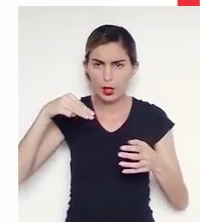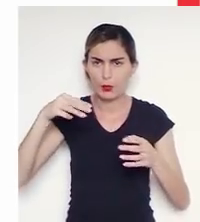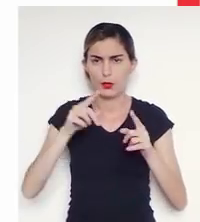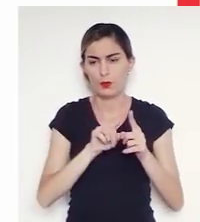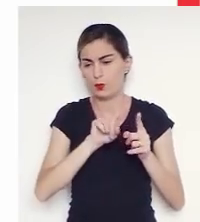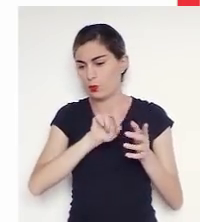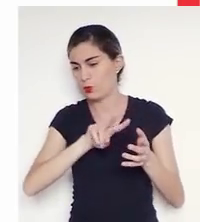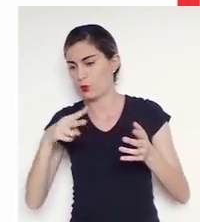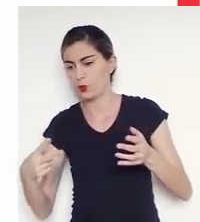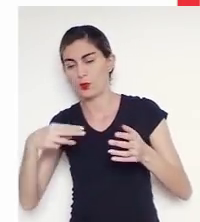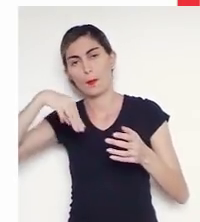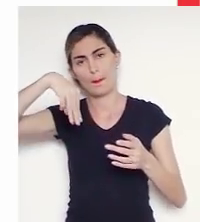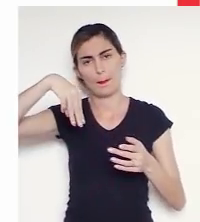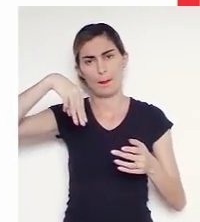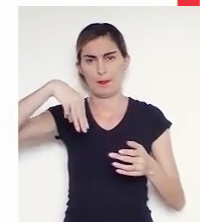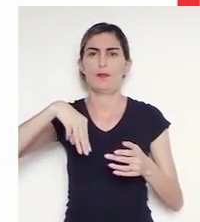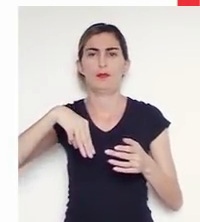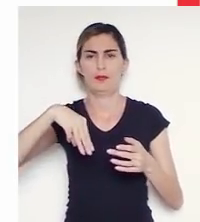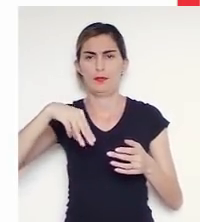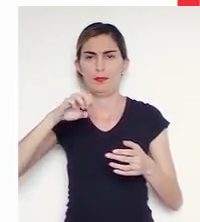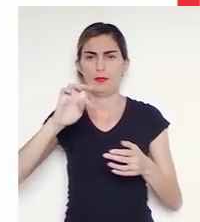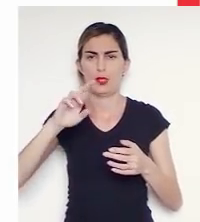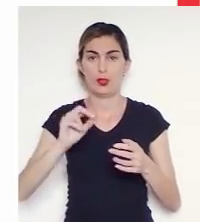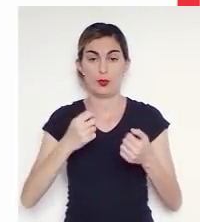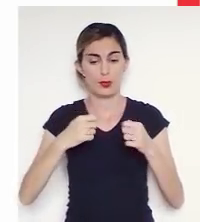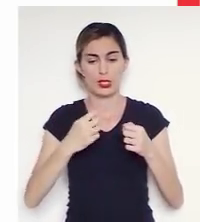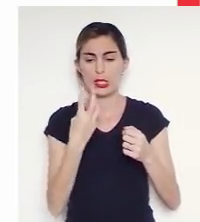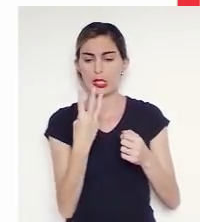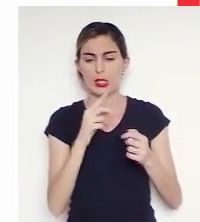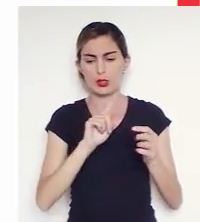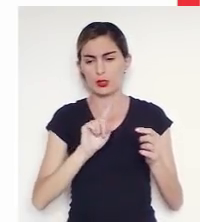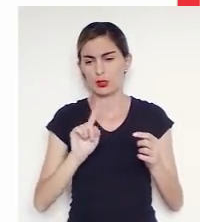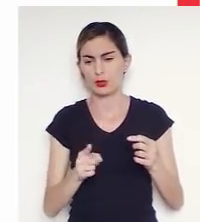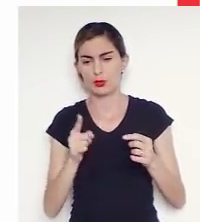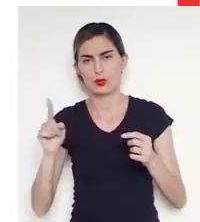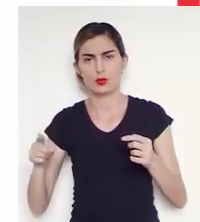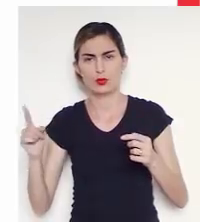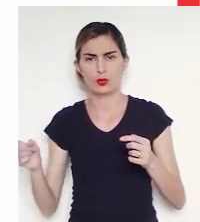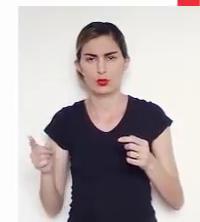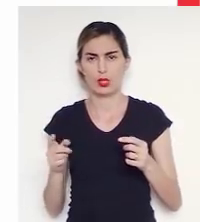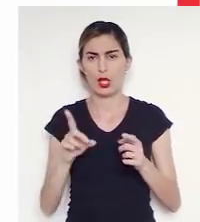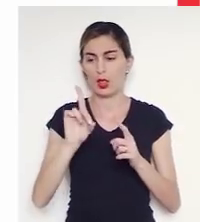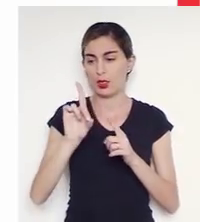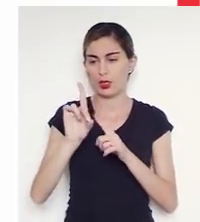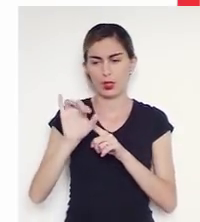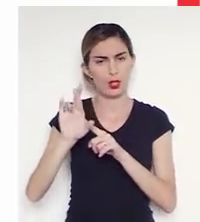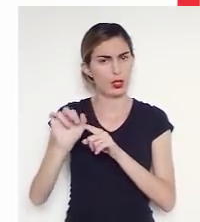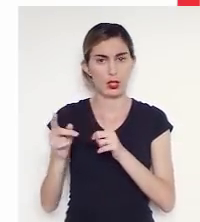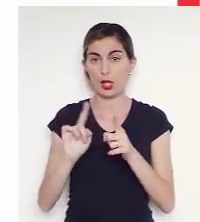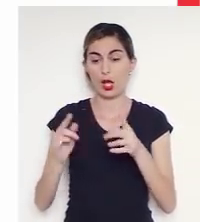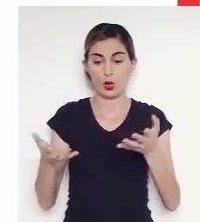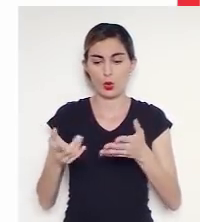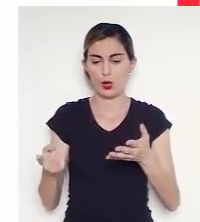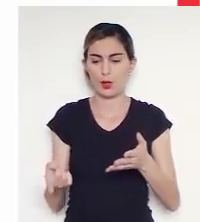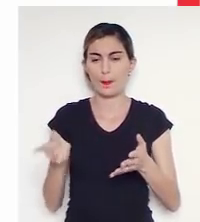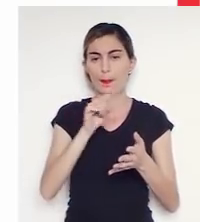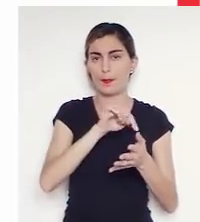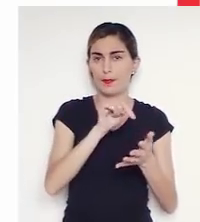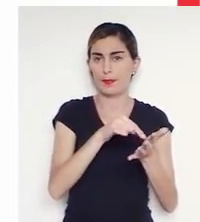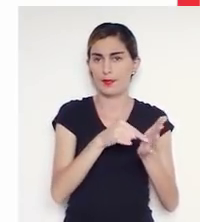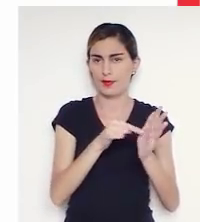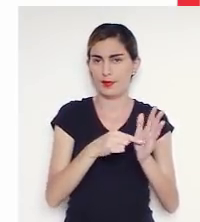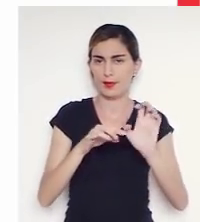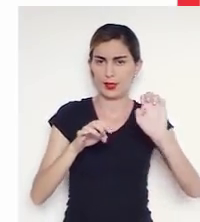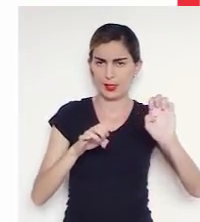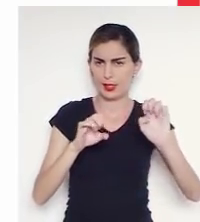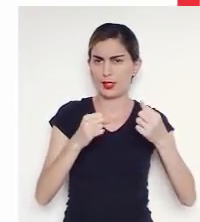que a vírgula ela precisa se deslocar 3 casas, não mais para a direita, mas agora para